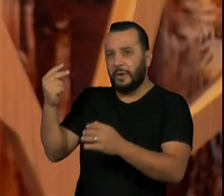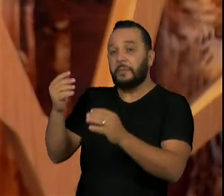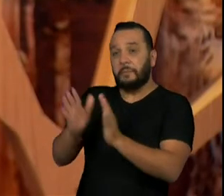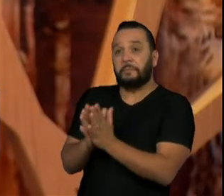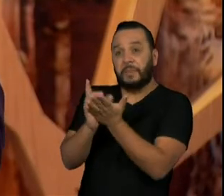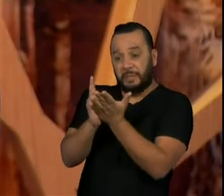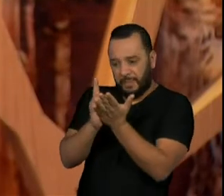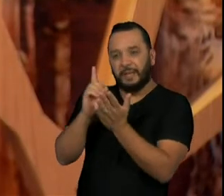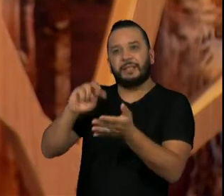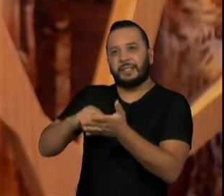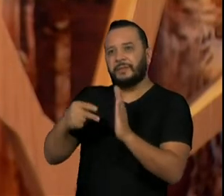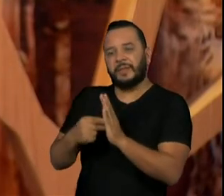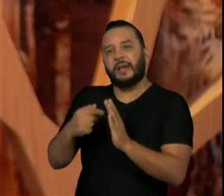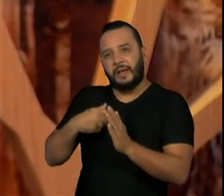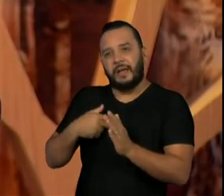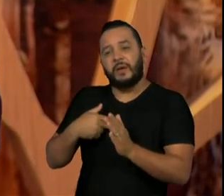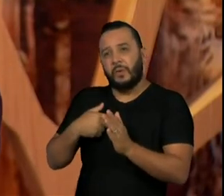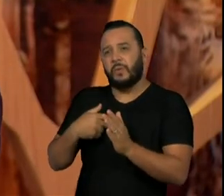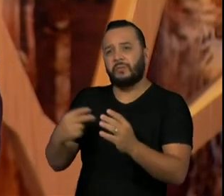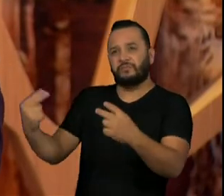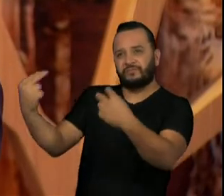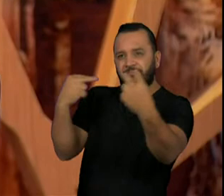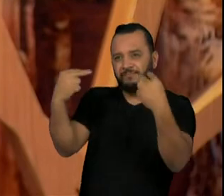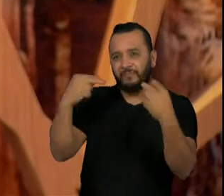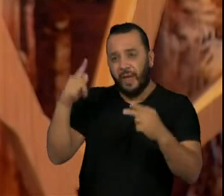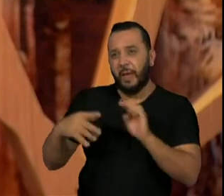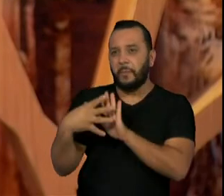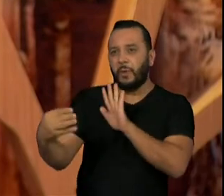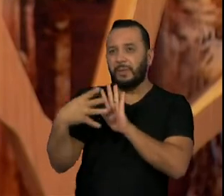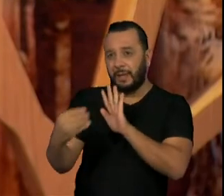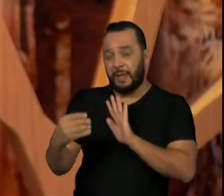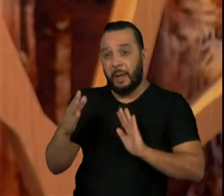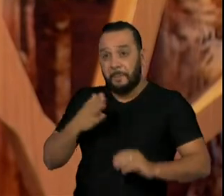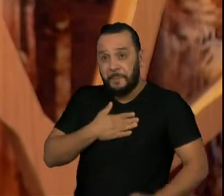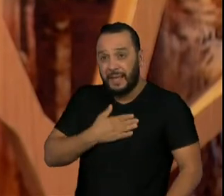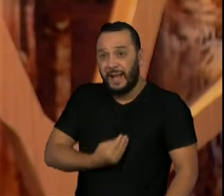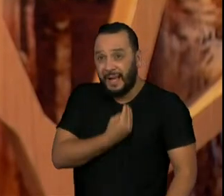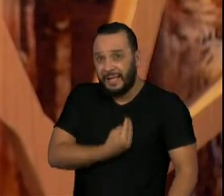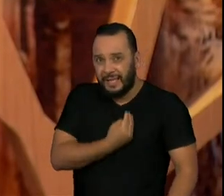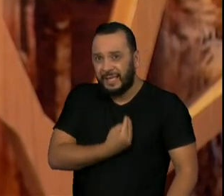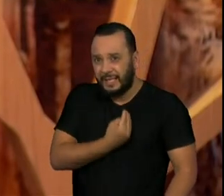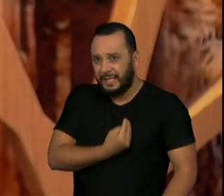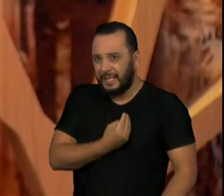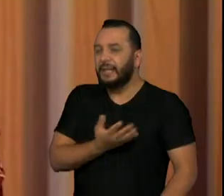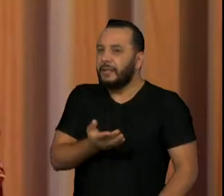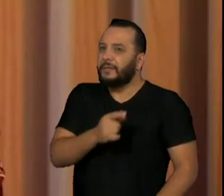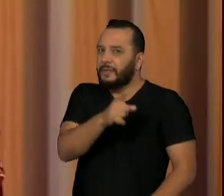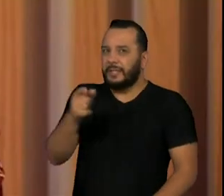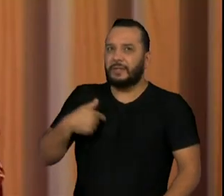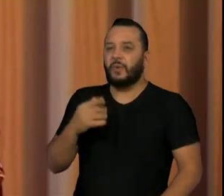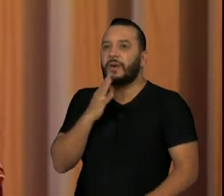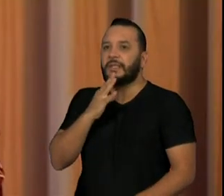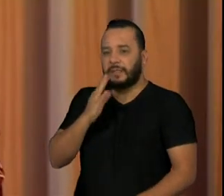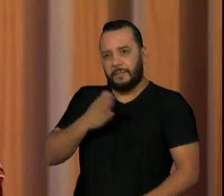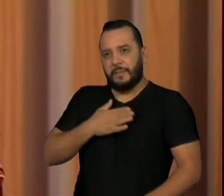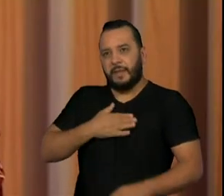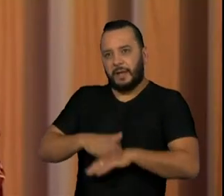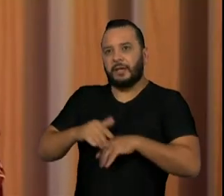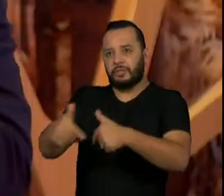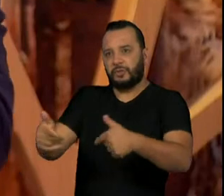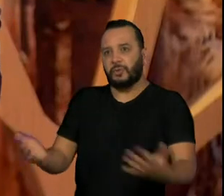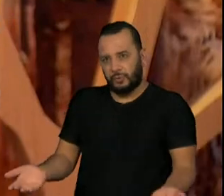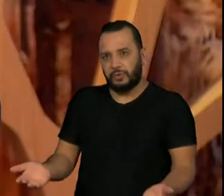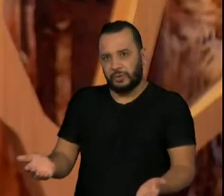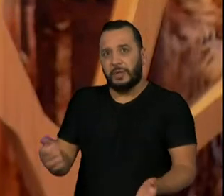não no sentido de exclusividade, mas no sentido que a única doutrina adventista que talvez vocês vão conhecer aqui é o meu comportamento.